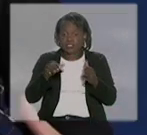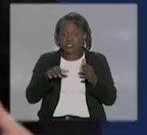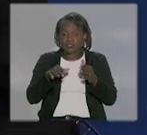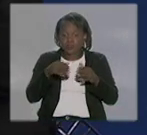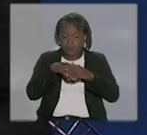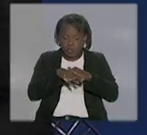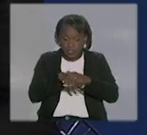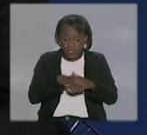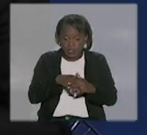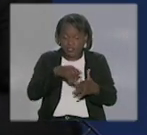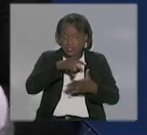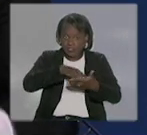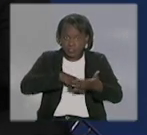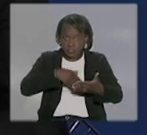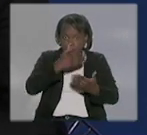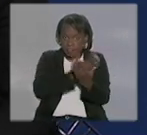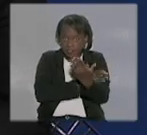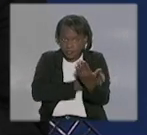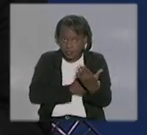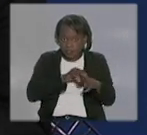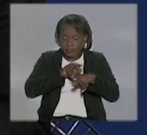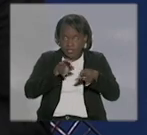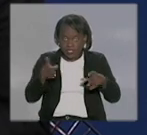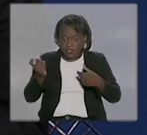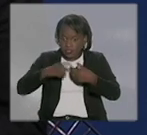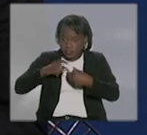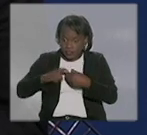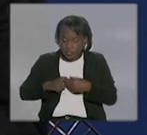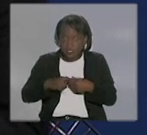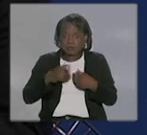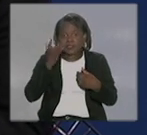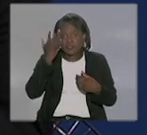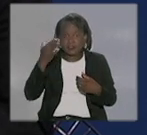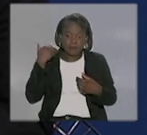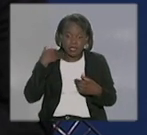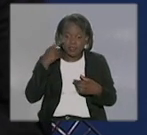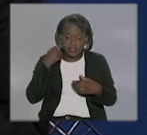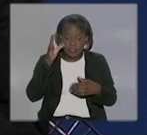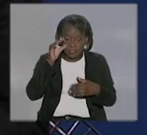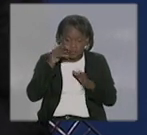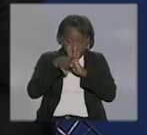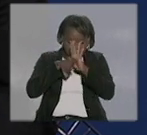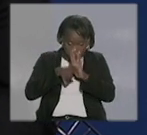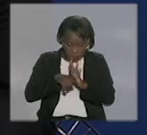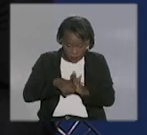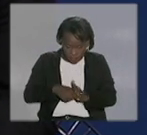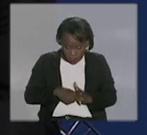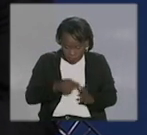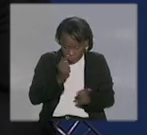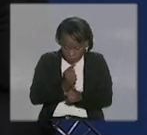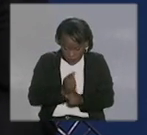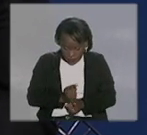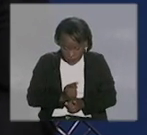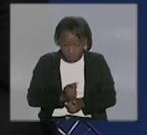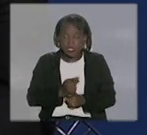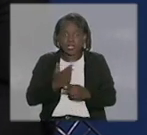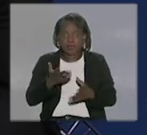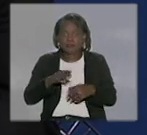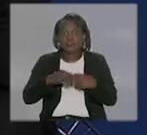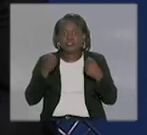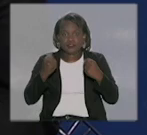dados, integrando entre os diferentes entes, fica mais fácil para a instituição financeira consultar essas bases e, com isso,